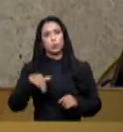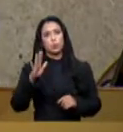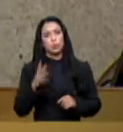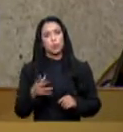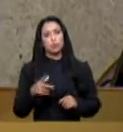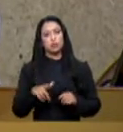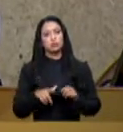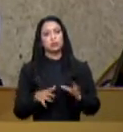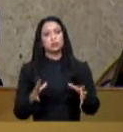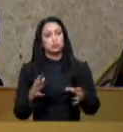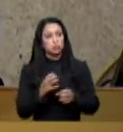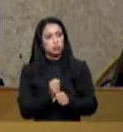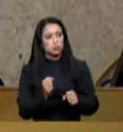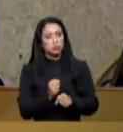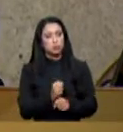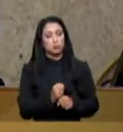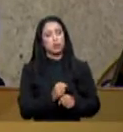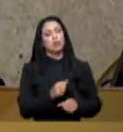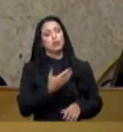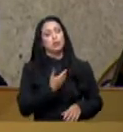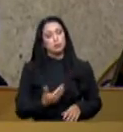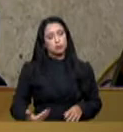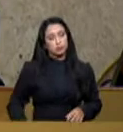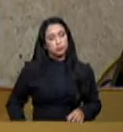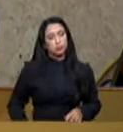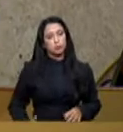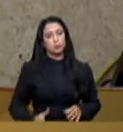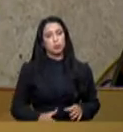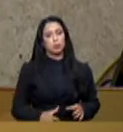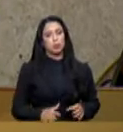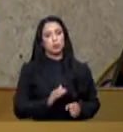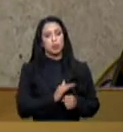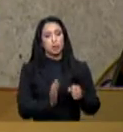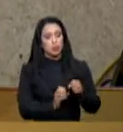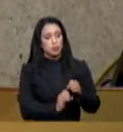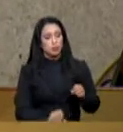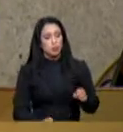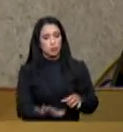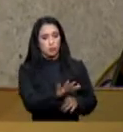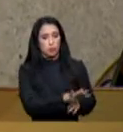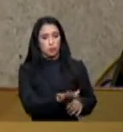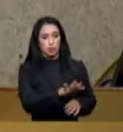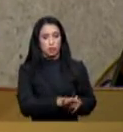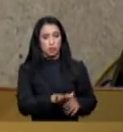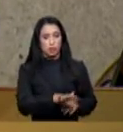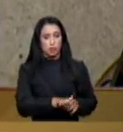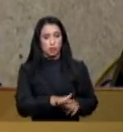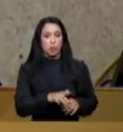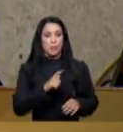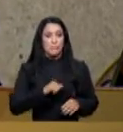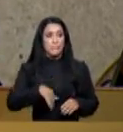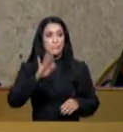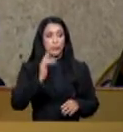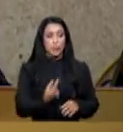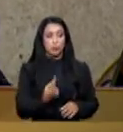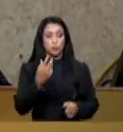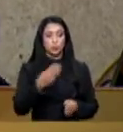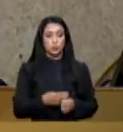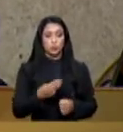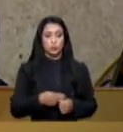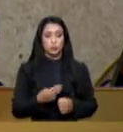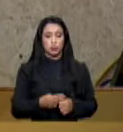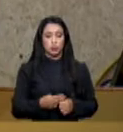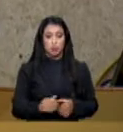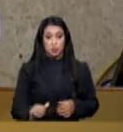serviço público de saneamento básico em determinada região, cujo território abranja mais de um município, podendo ser estruturada